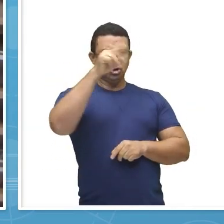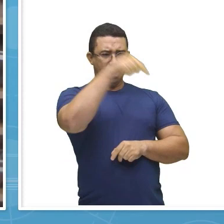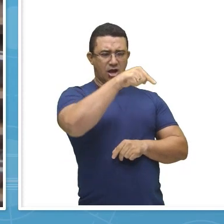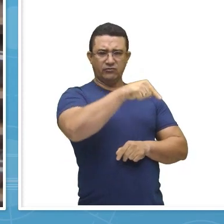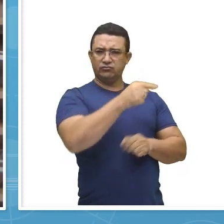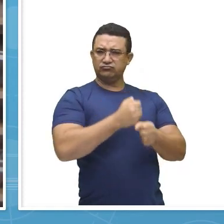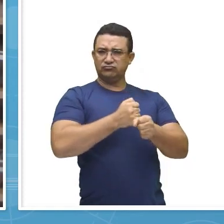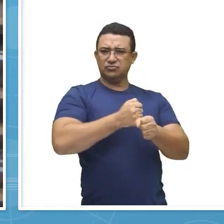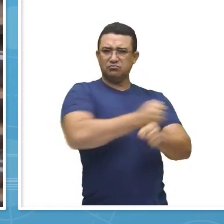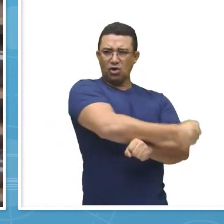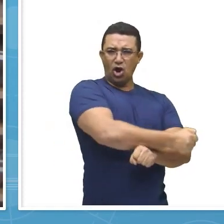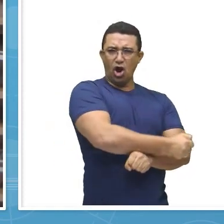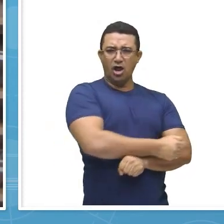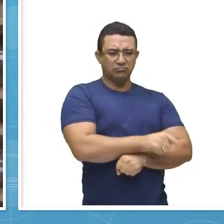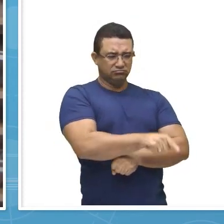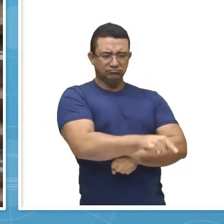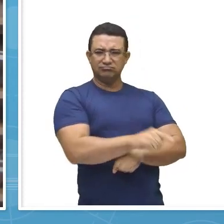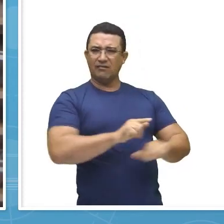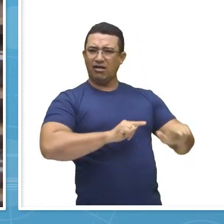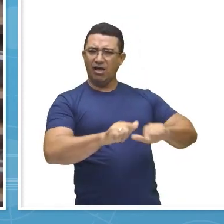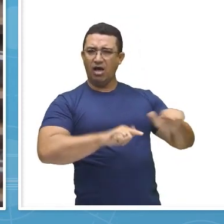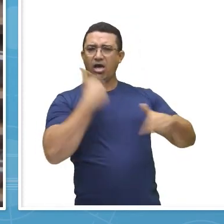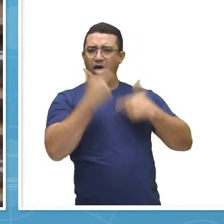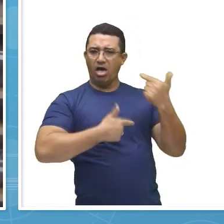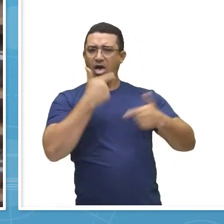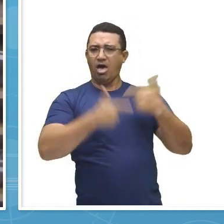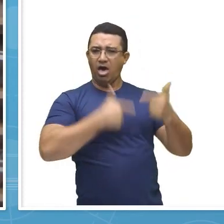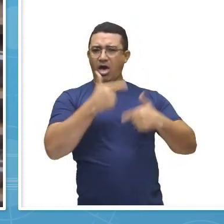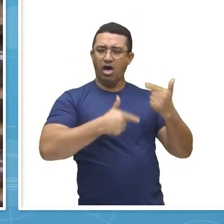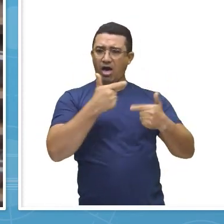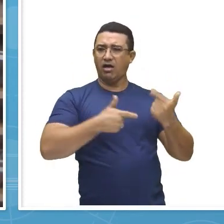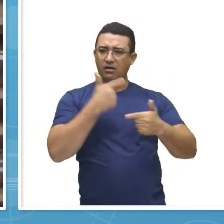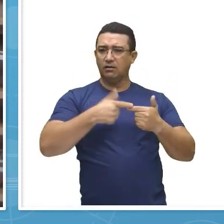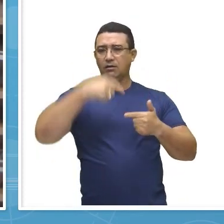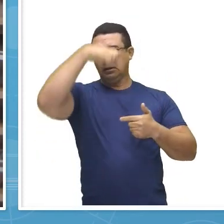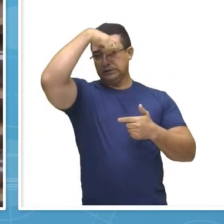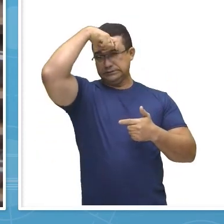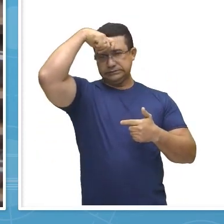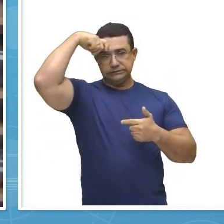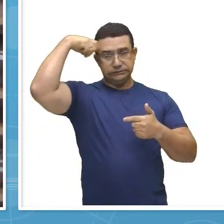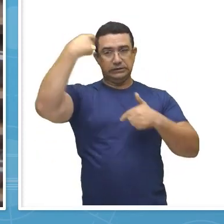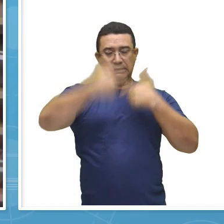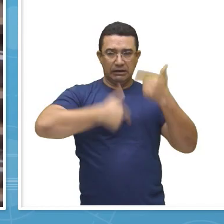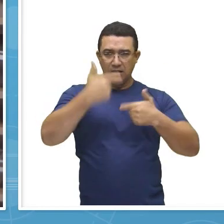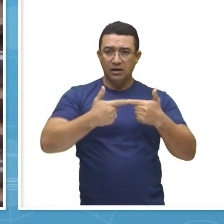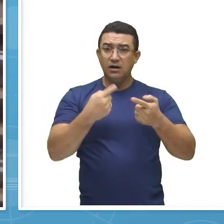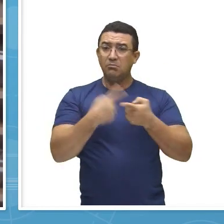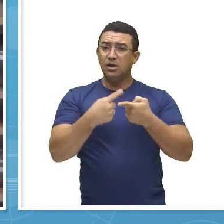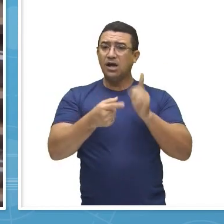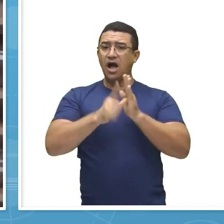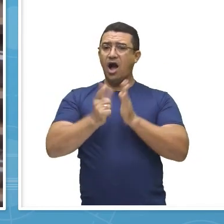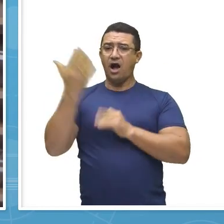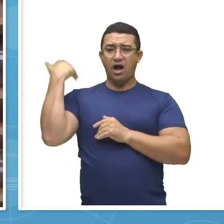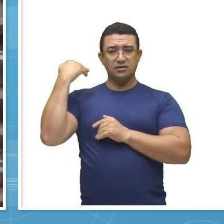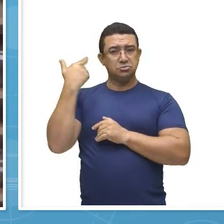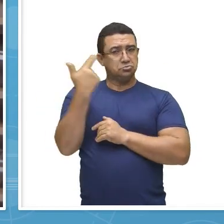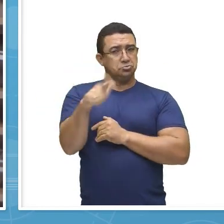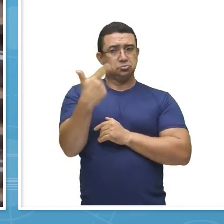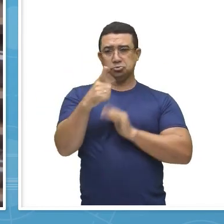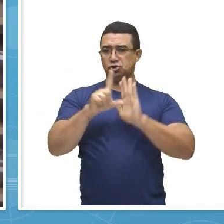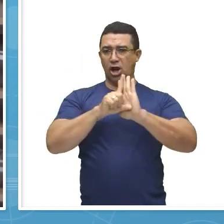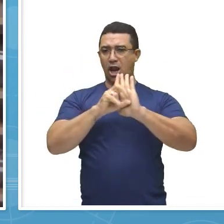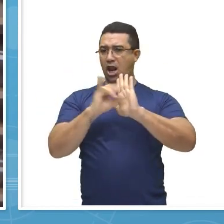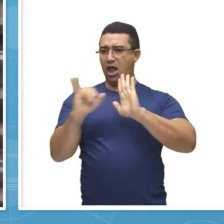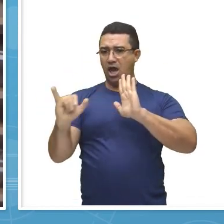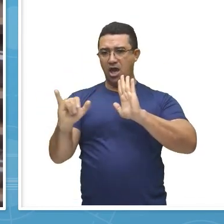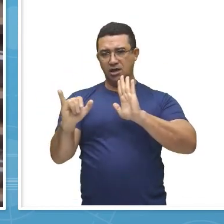exploração? Vamos só pensar o seguinte, não existiam leis trabalhistas. Estou explicando isso para nós chegarmos na resposta, tá bom? Não existiam